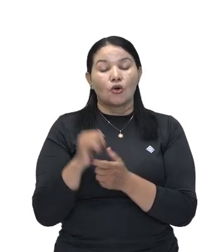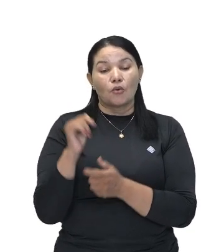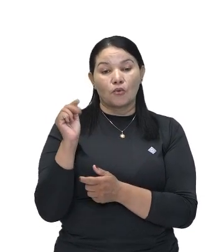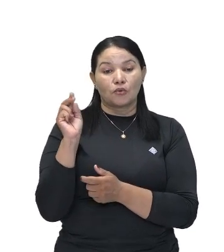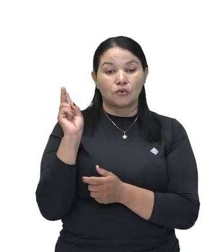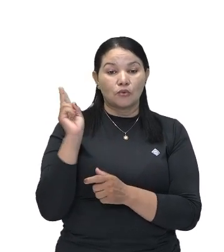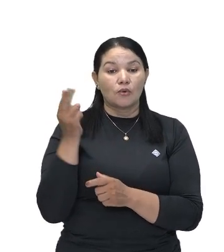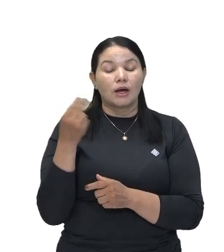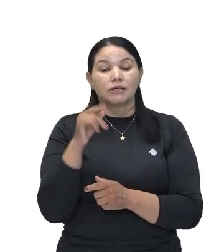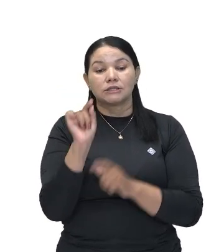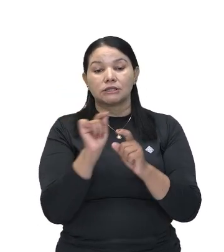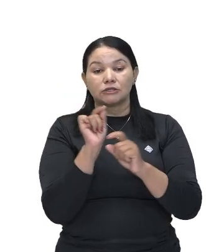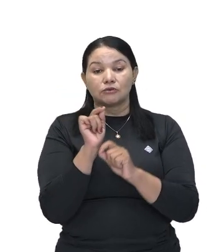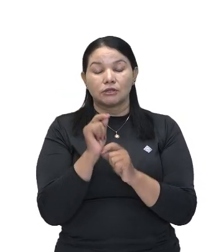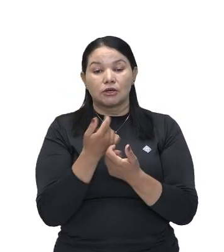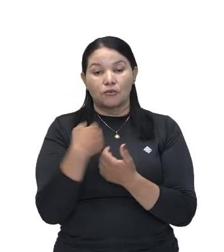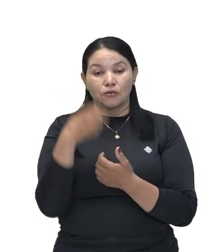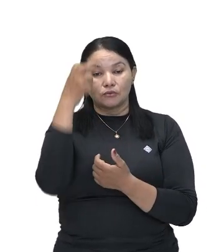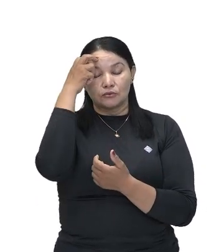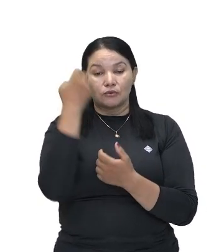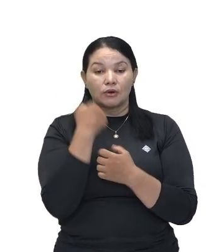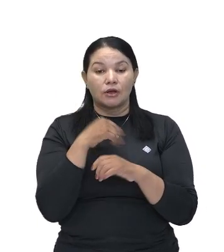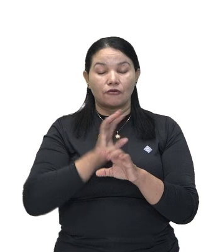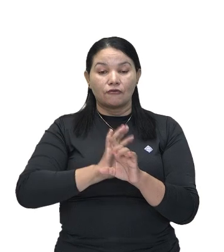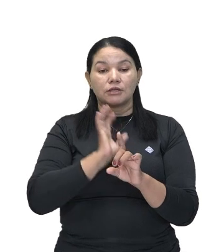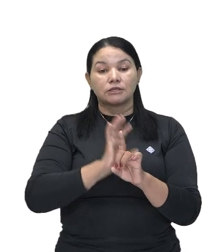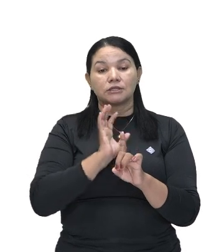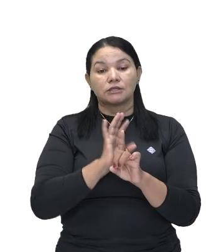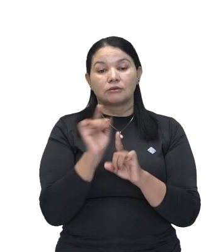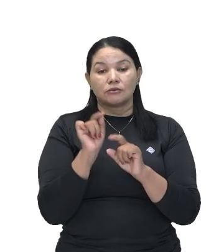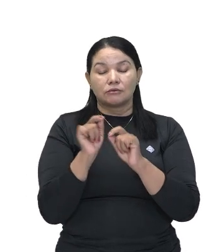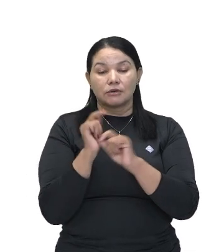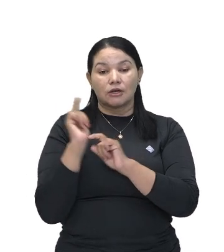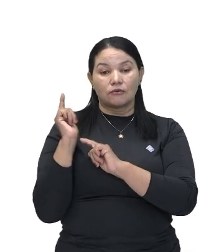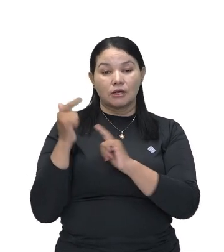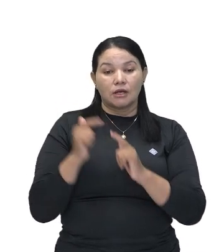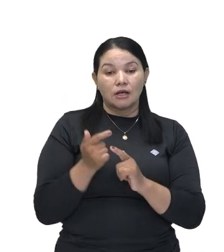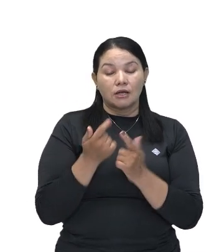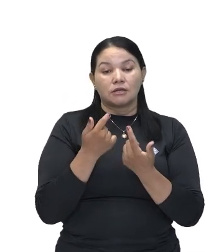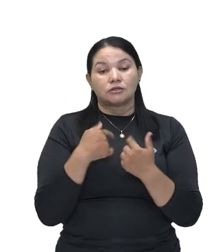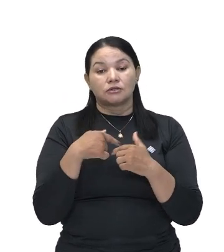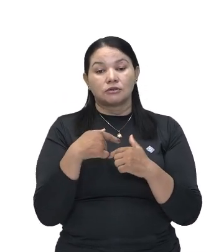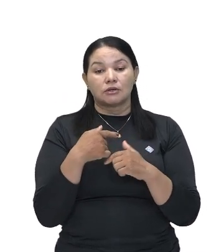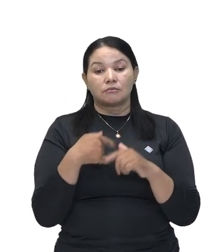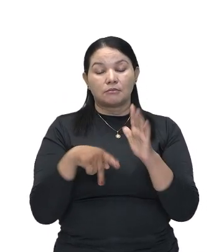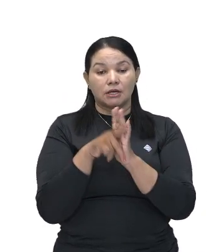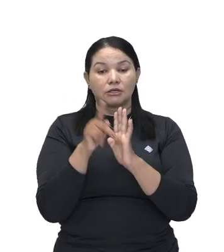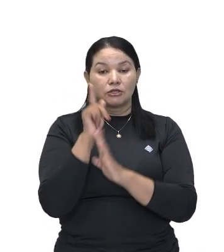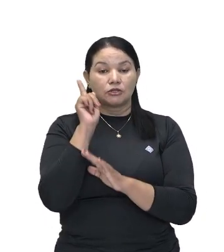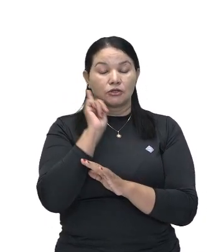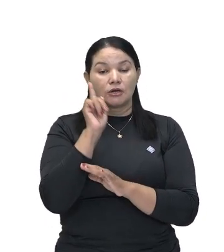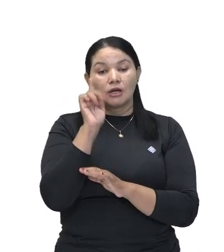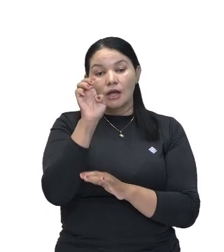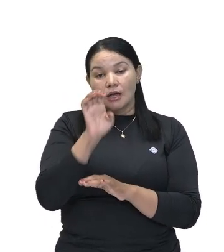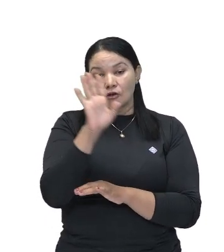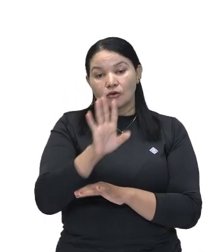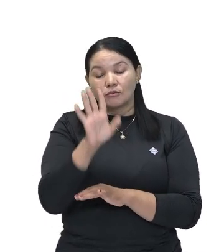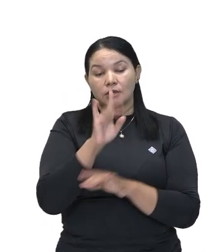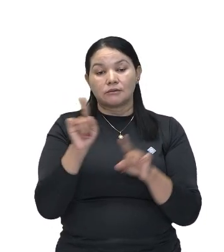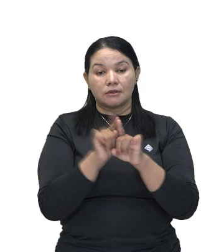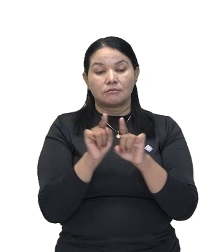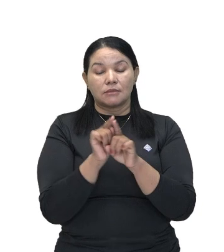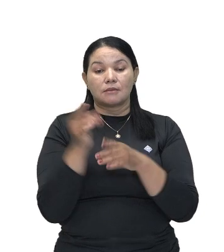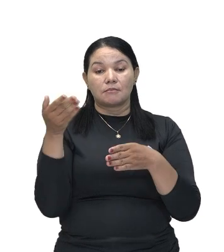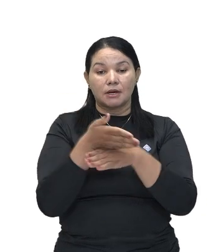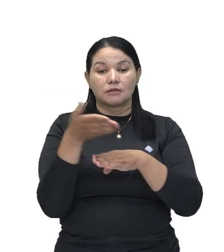uma cultura influenciada, né, pela herança europeia, principalmente, né, pela